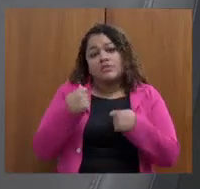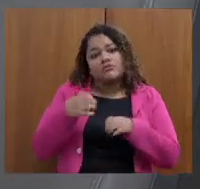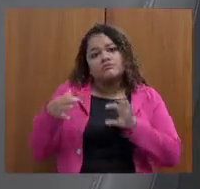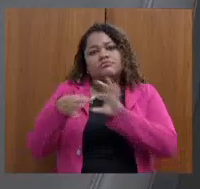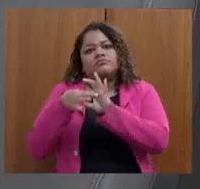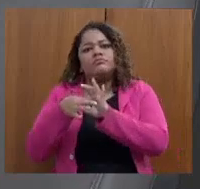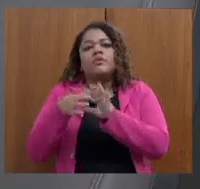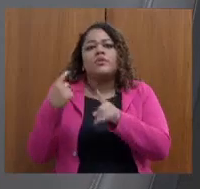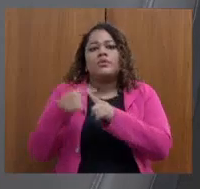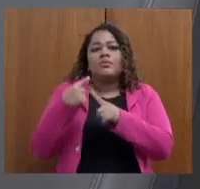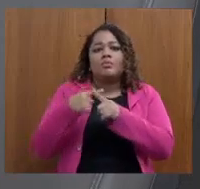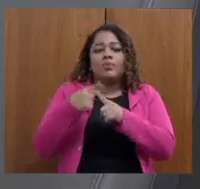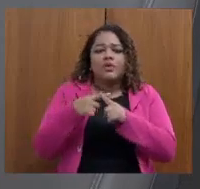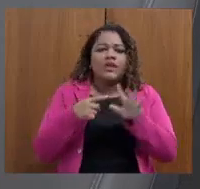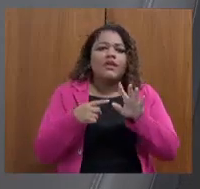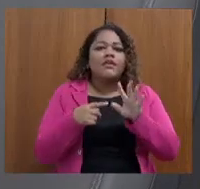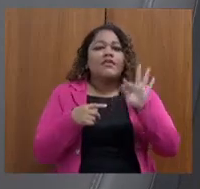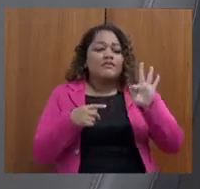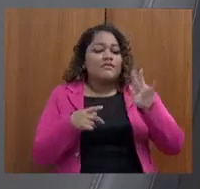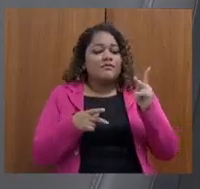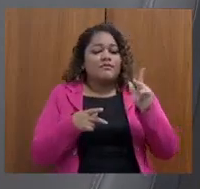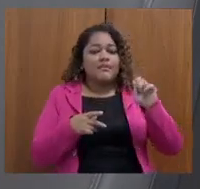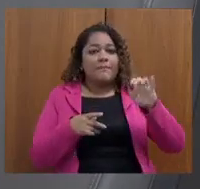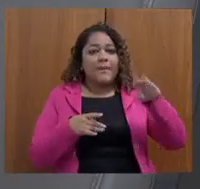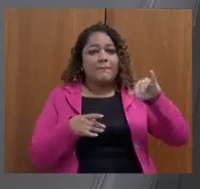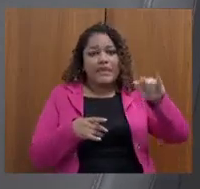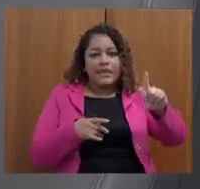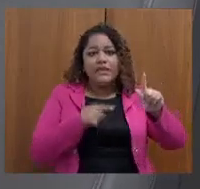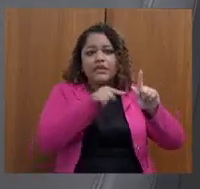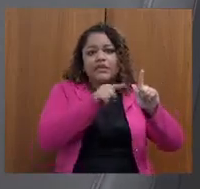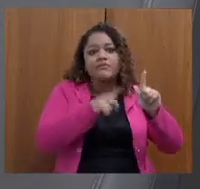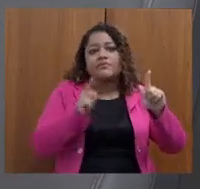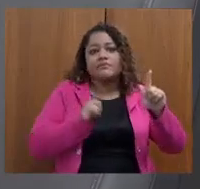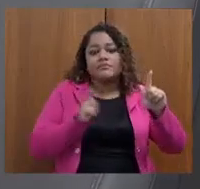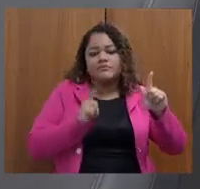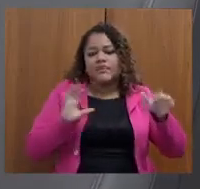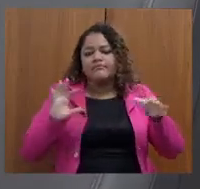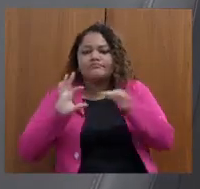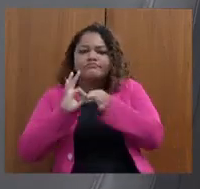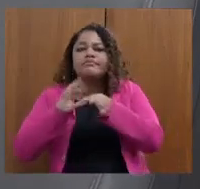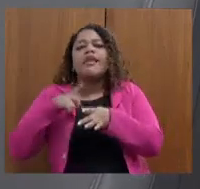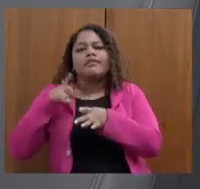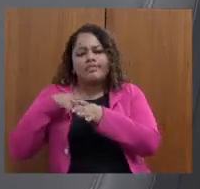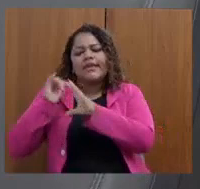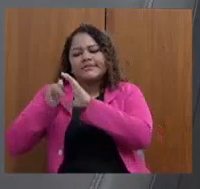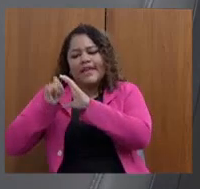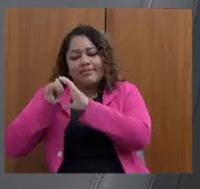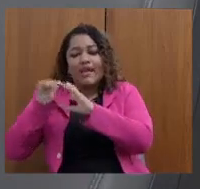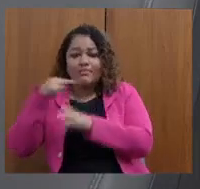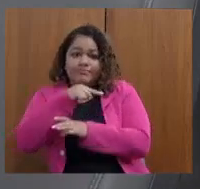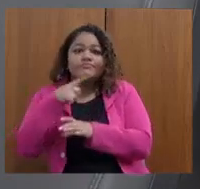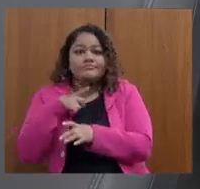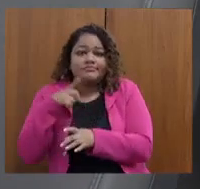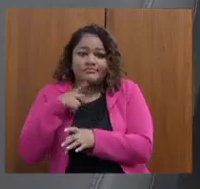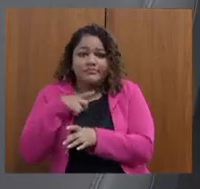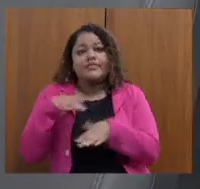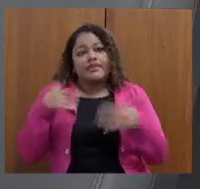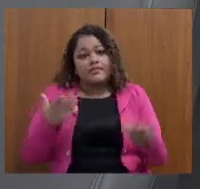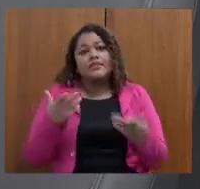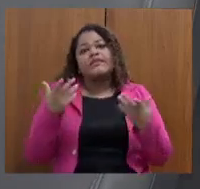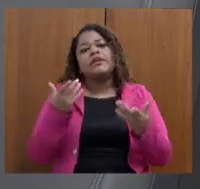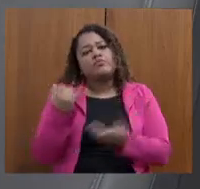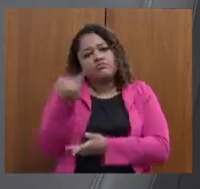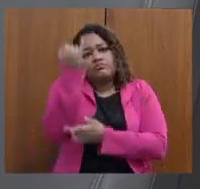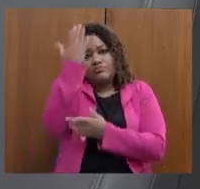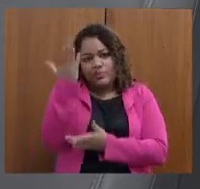que a Beta que tem a maior parte dela são contempladas por startups do biotectal Então seria algo de muito importância